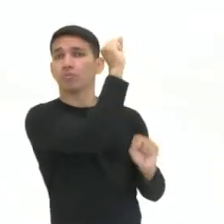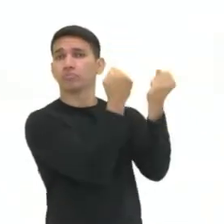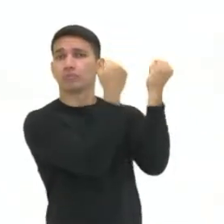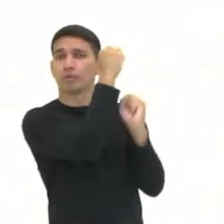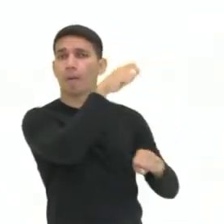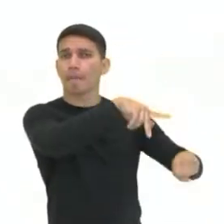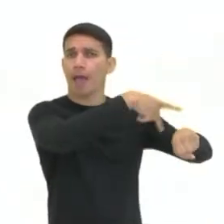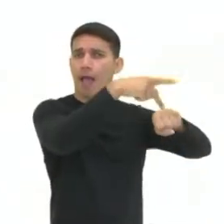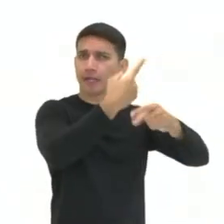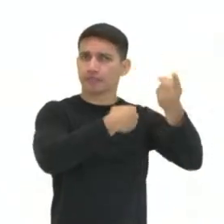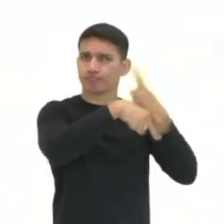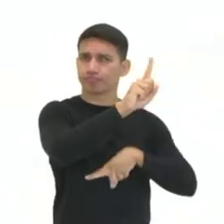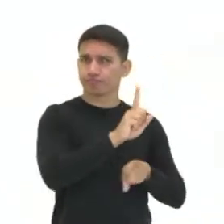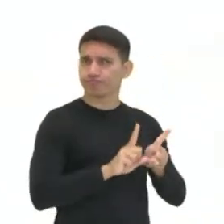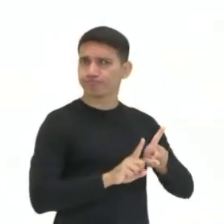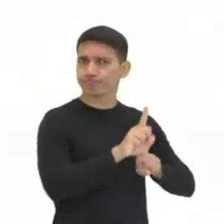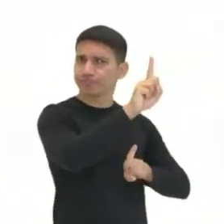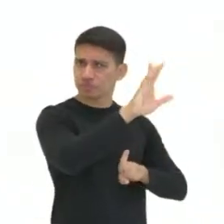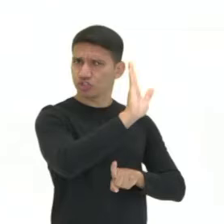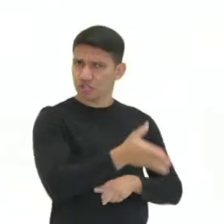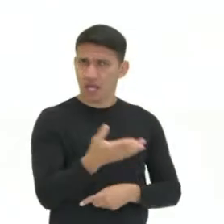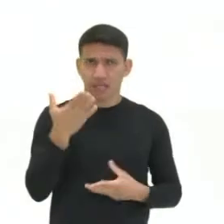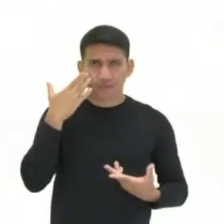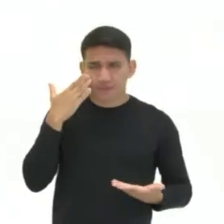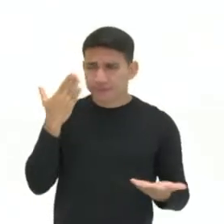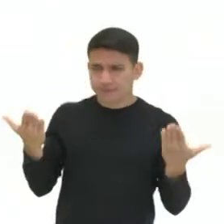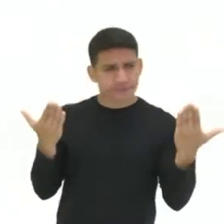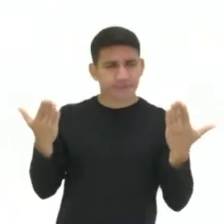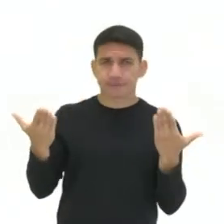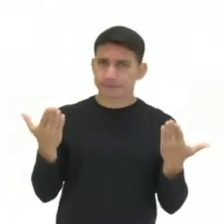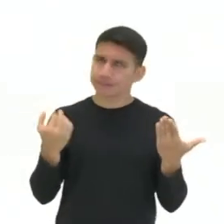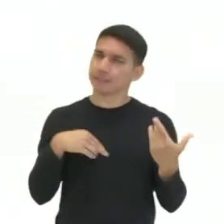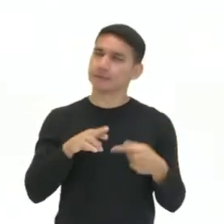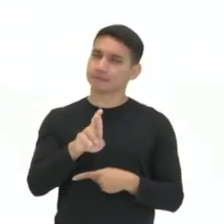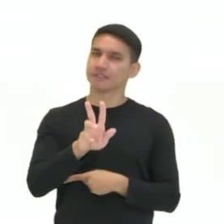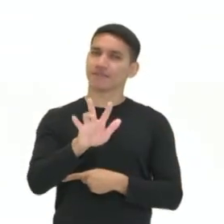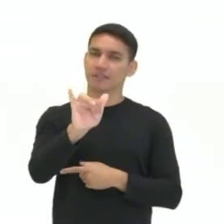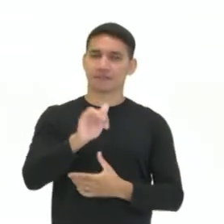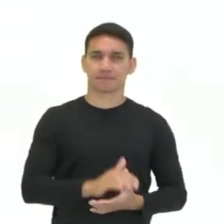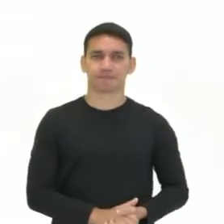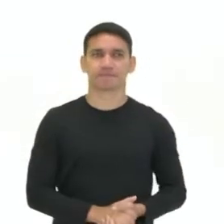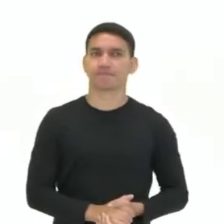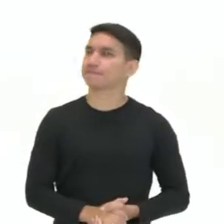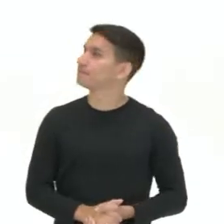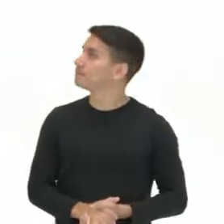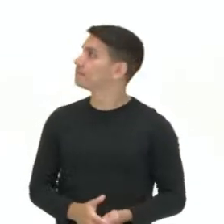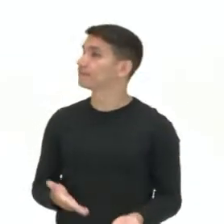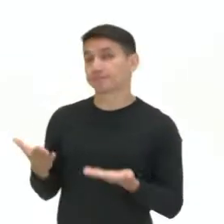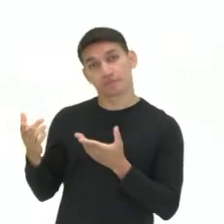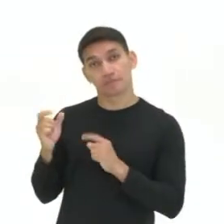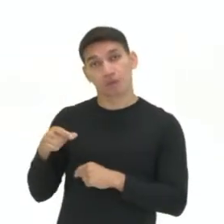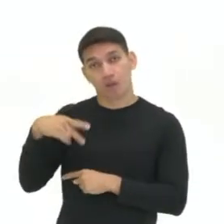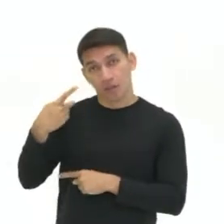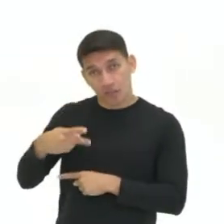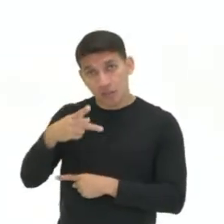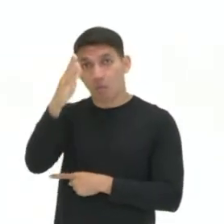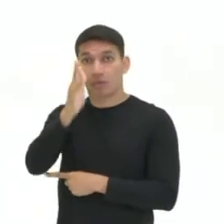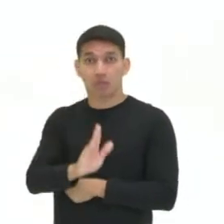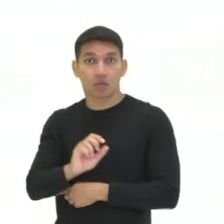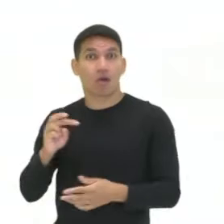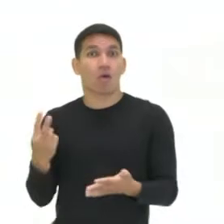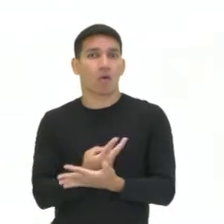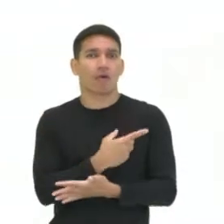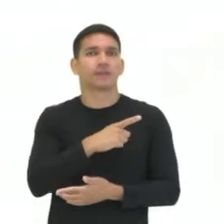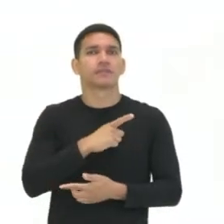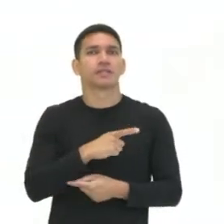desenvolvidos, né? Sabe qual é a diferença disso daí? Nós vamos também responder a essa pergunta aqui. Muito bem, então o primeiro período então, que houve